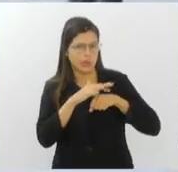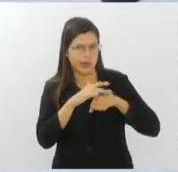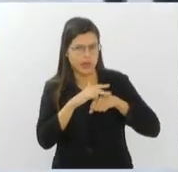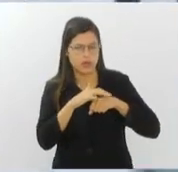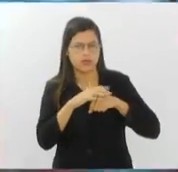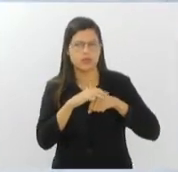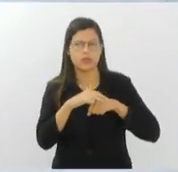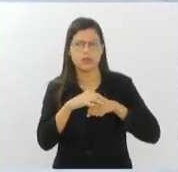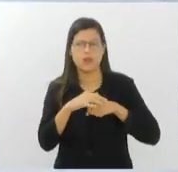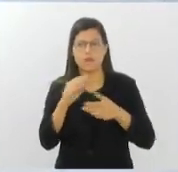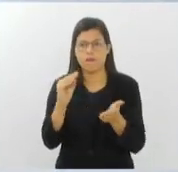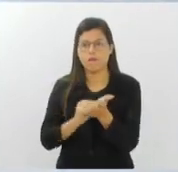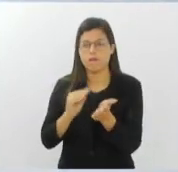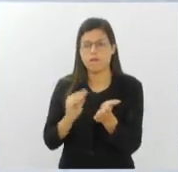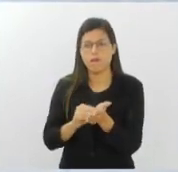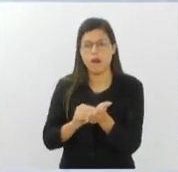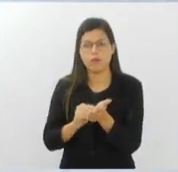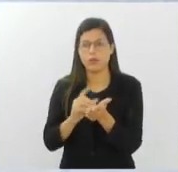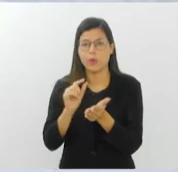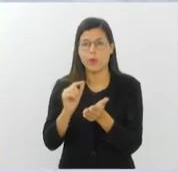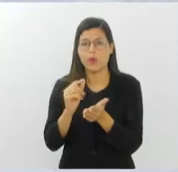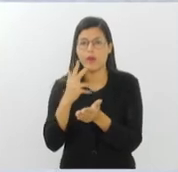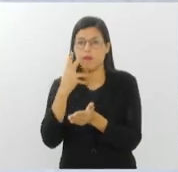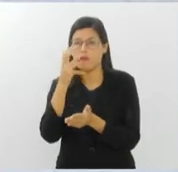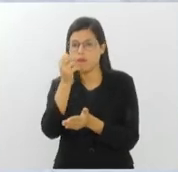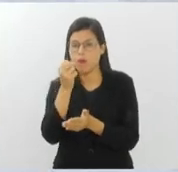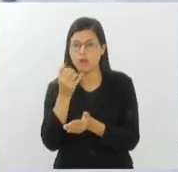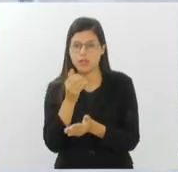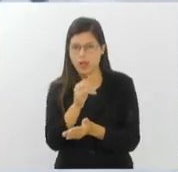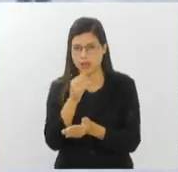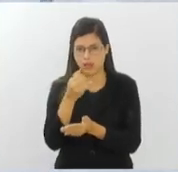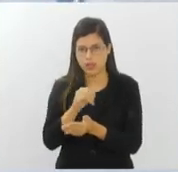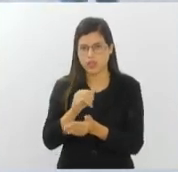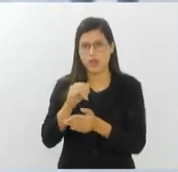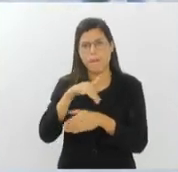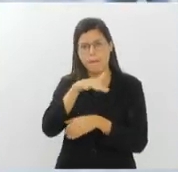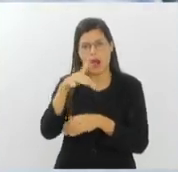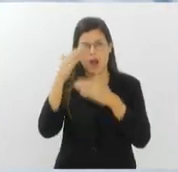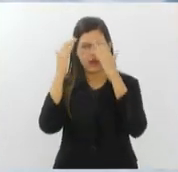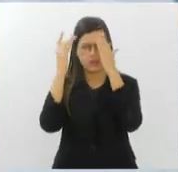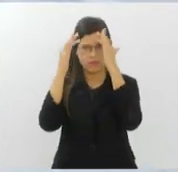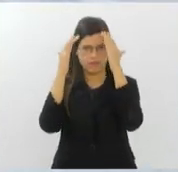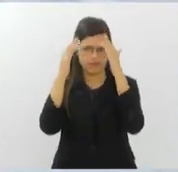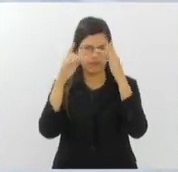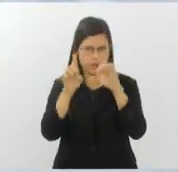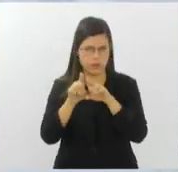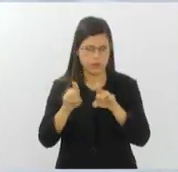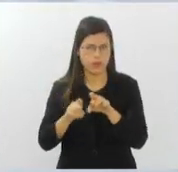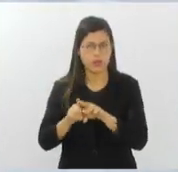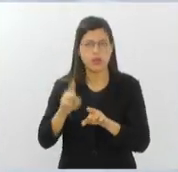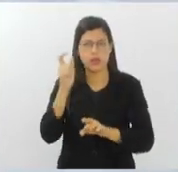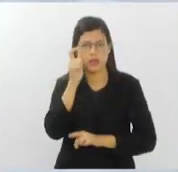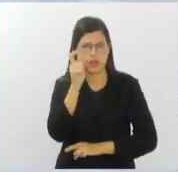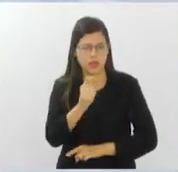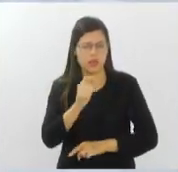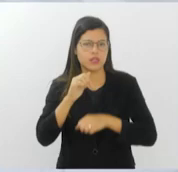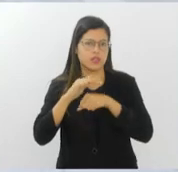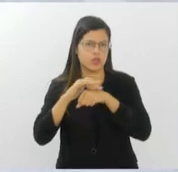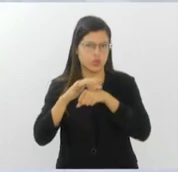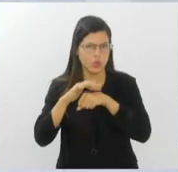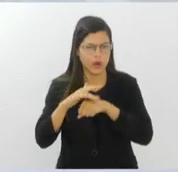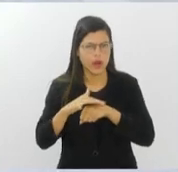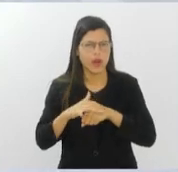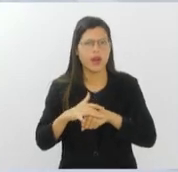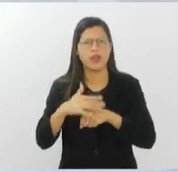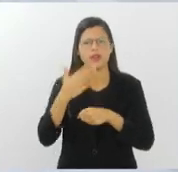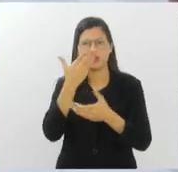existe uma falta de energia para a parte cerebral também. Então seria interessante para essas doenças neurodegenerativas